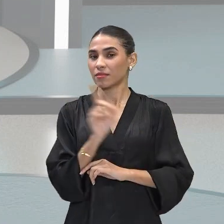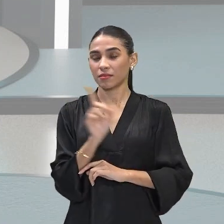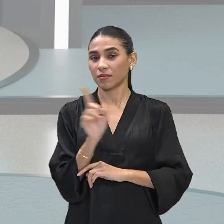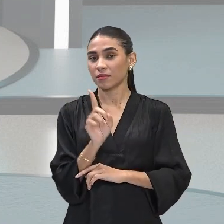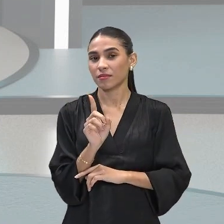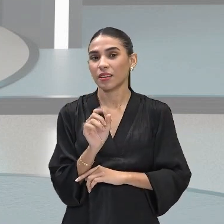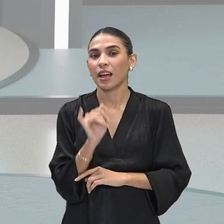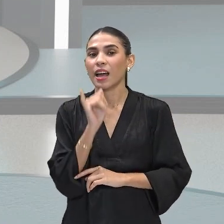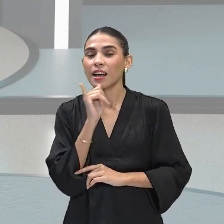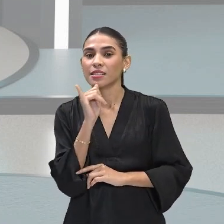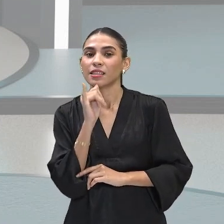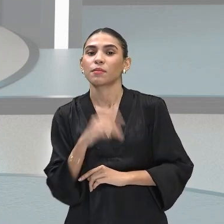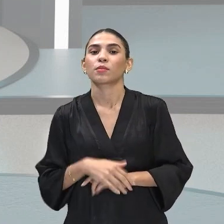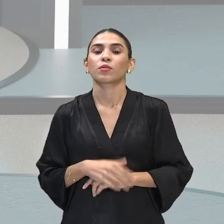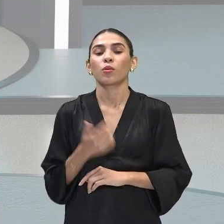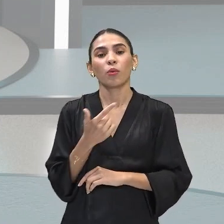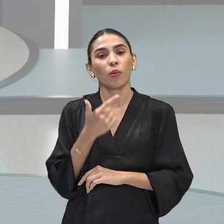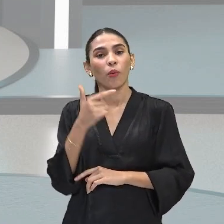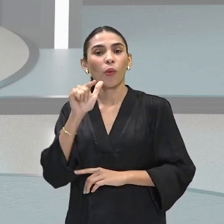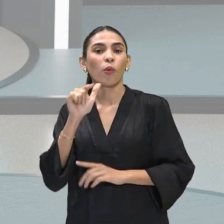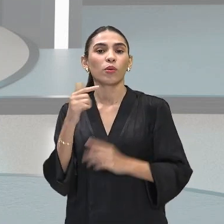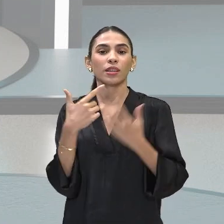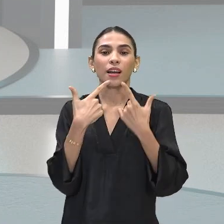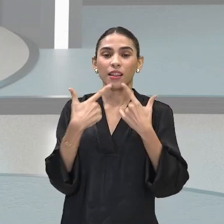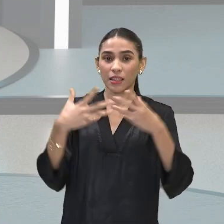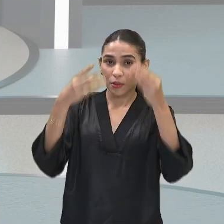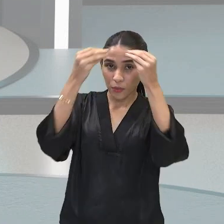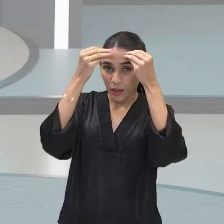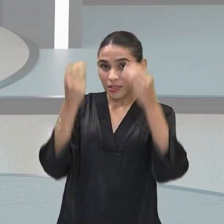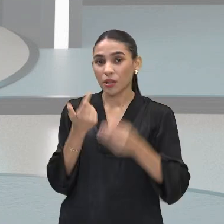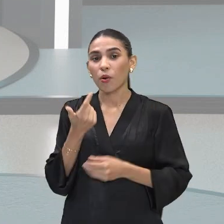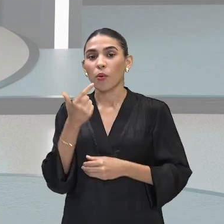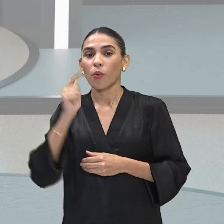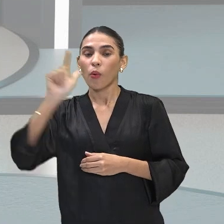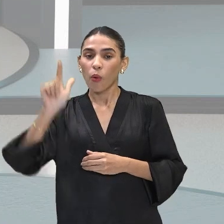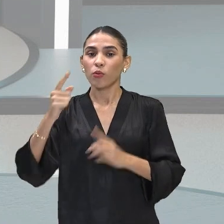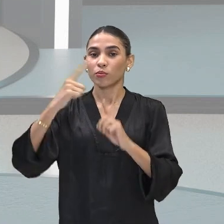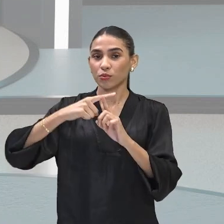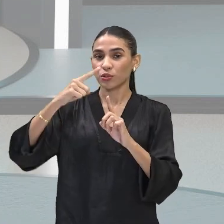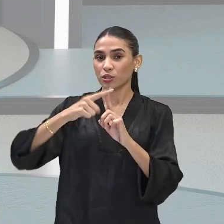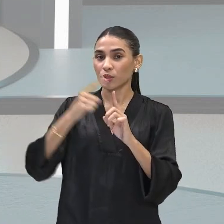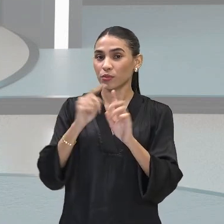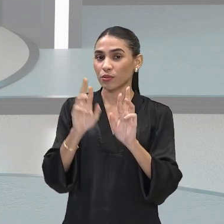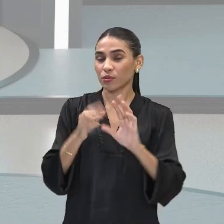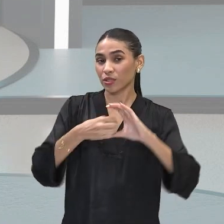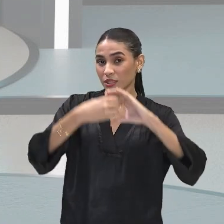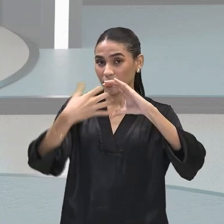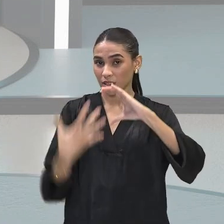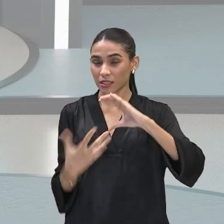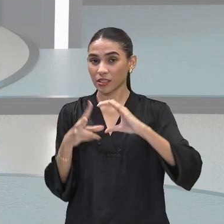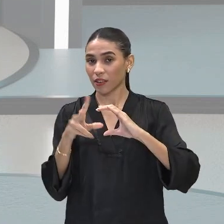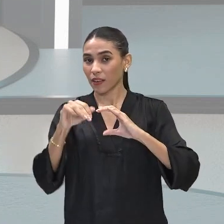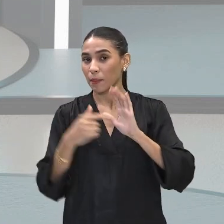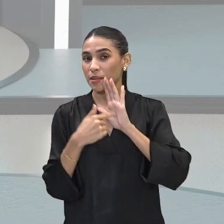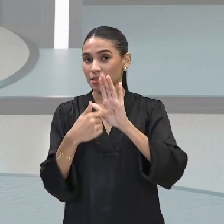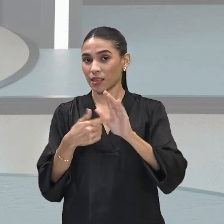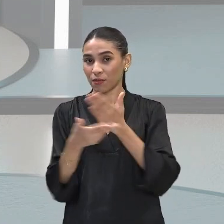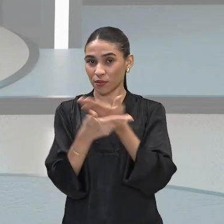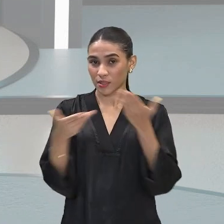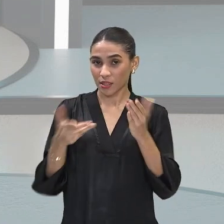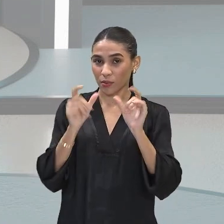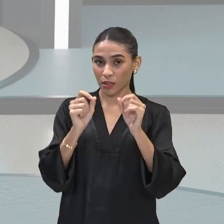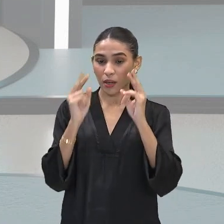trazer com uma outra linguagem, uma outra roupagem, que vai trazer para você